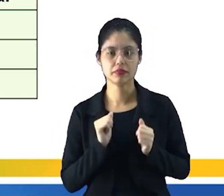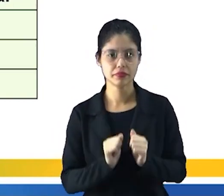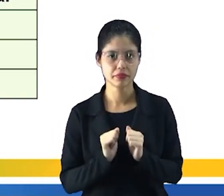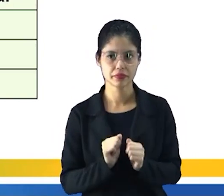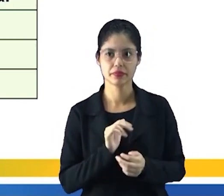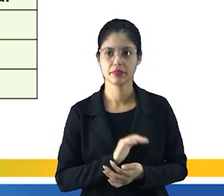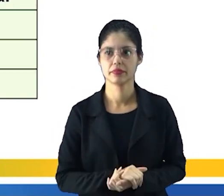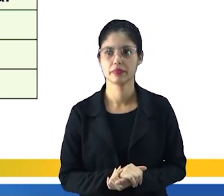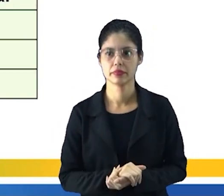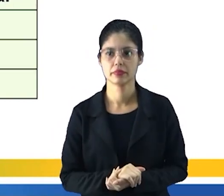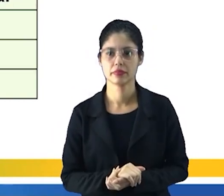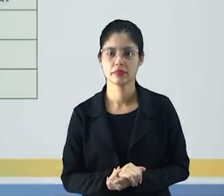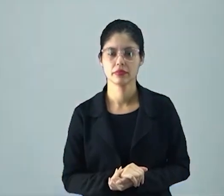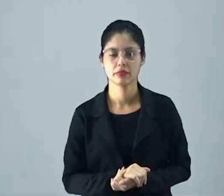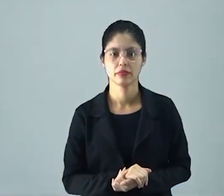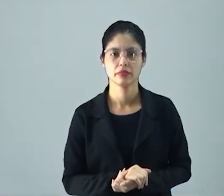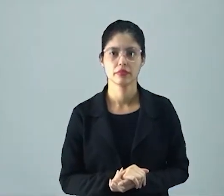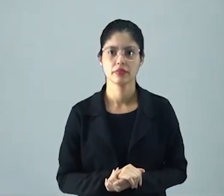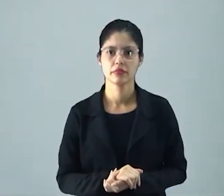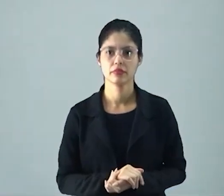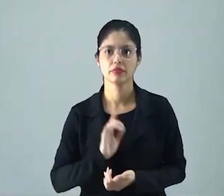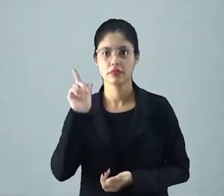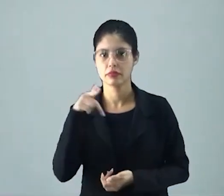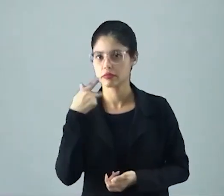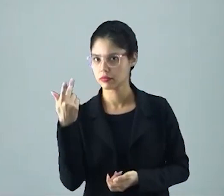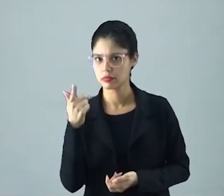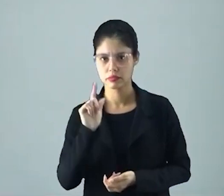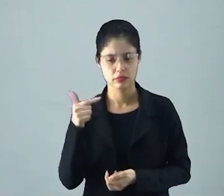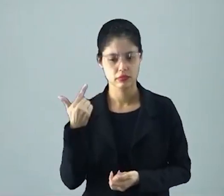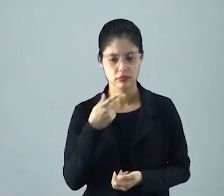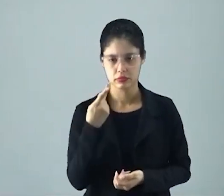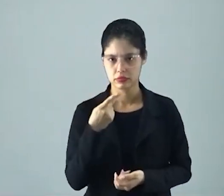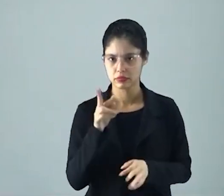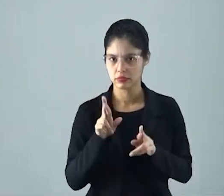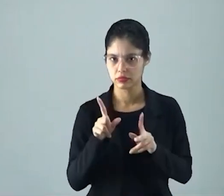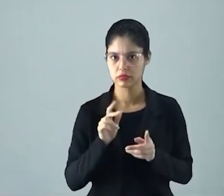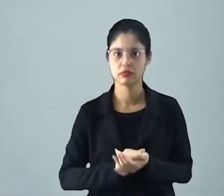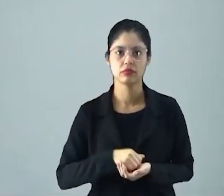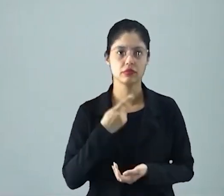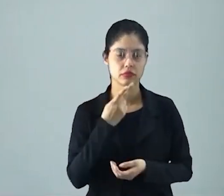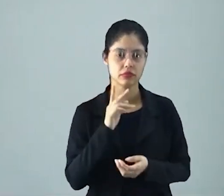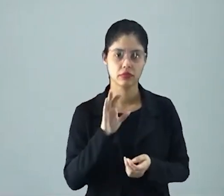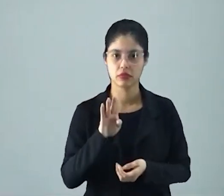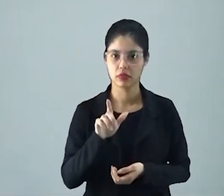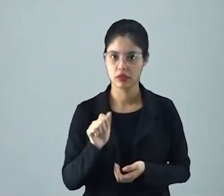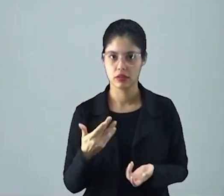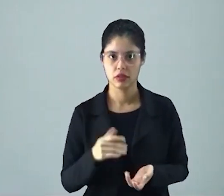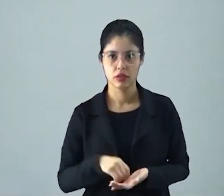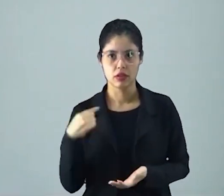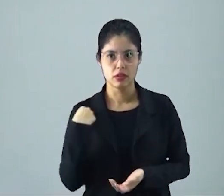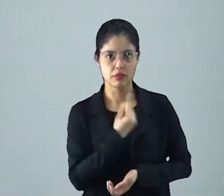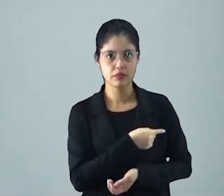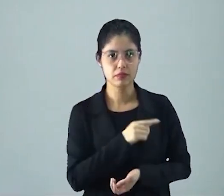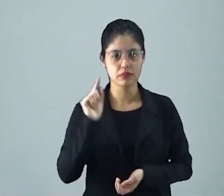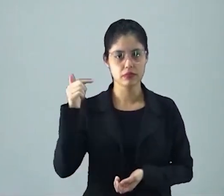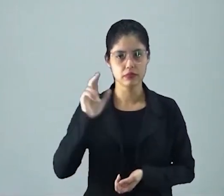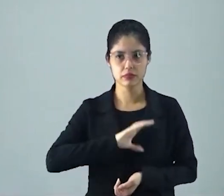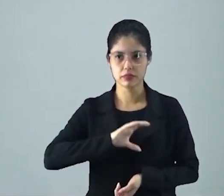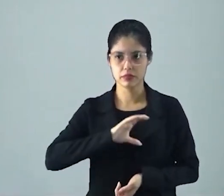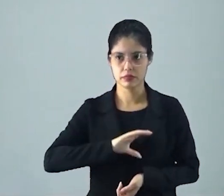pode ser dita, né, de forma diferente. Estamos falando de bala aqui para a gente, mas um